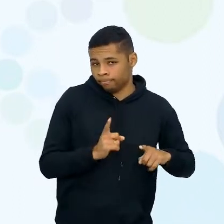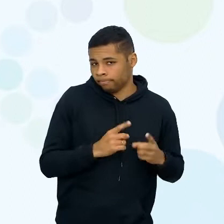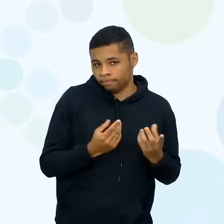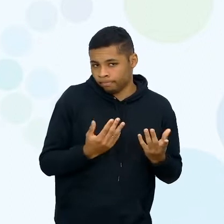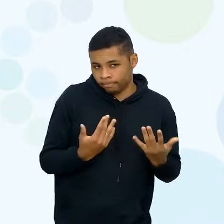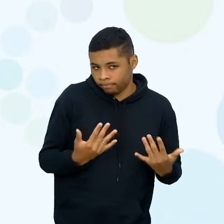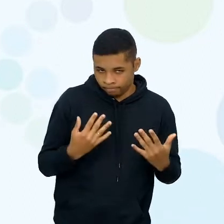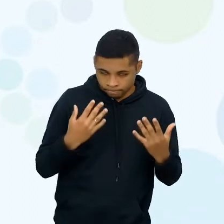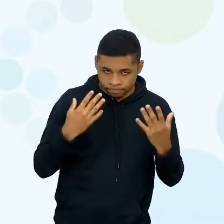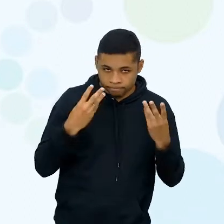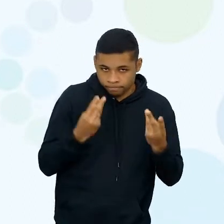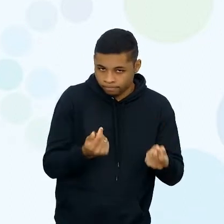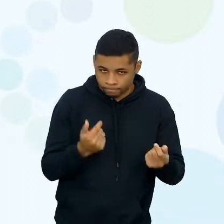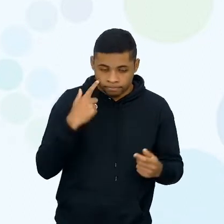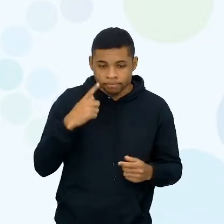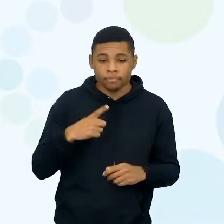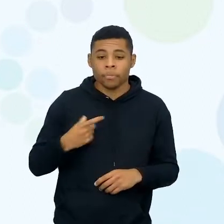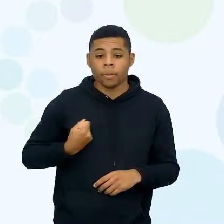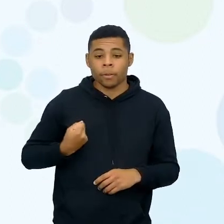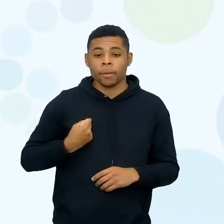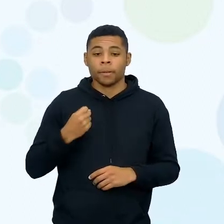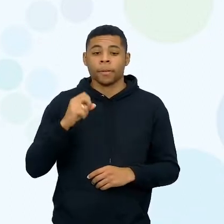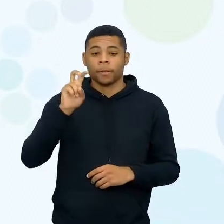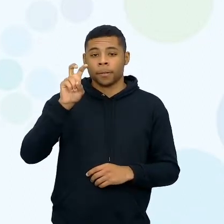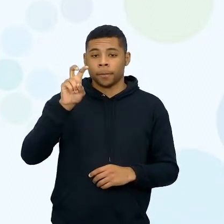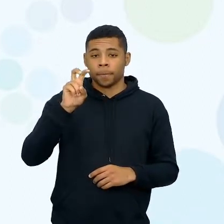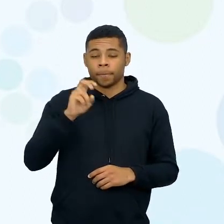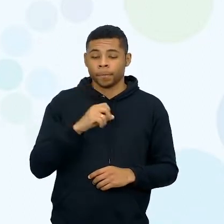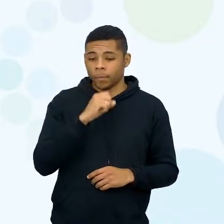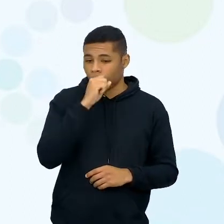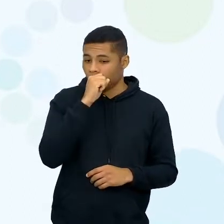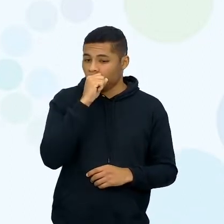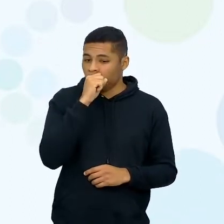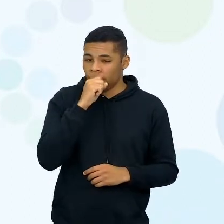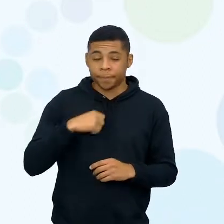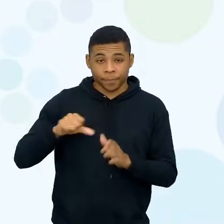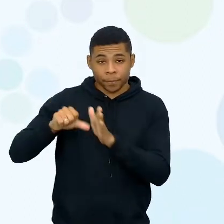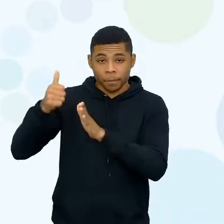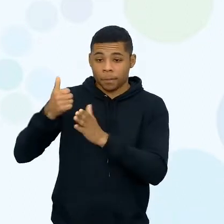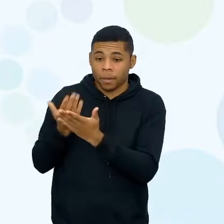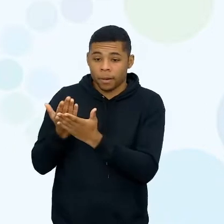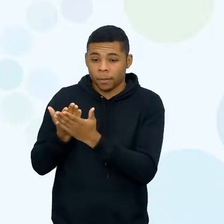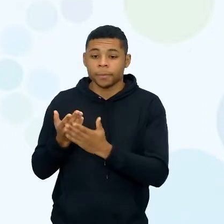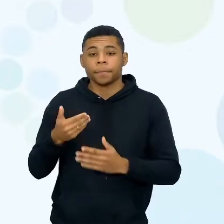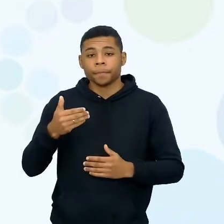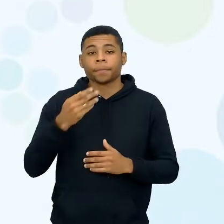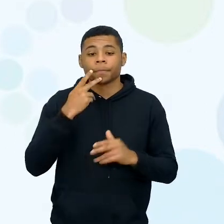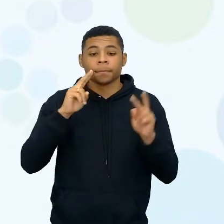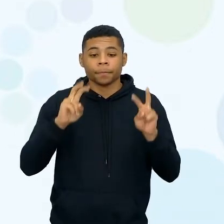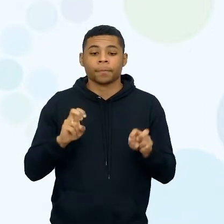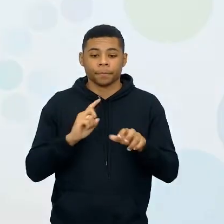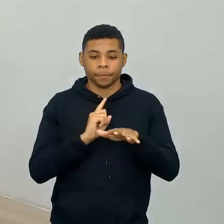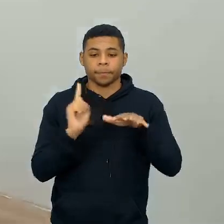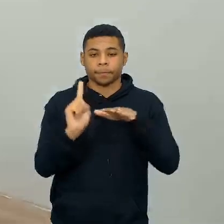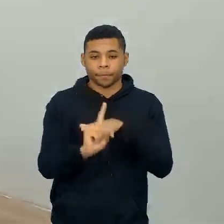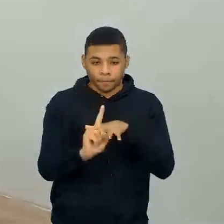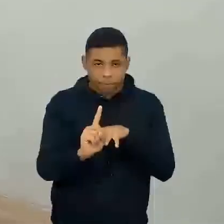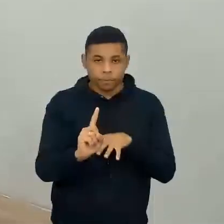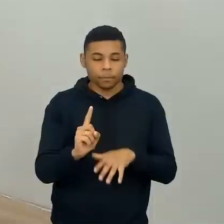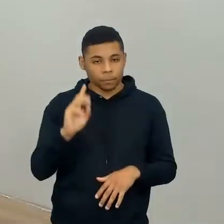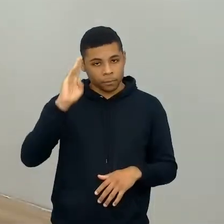na atividade integrada número 5, essa é a primeira aula, e a gente vai falar de protagonismo